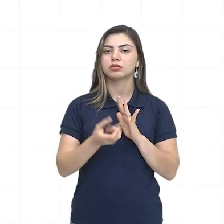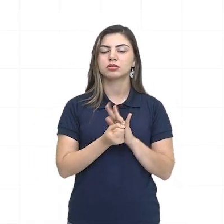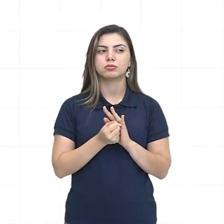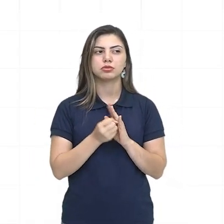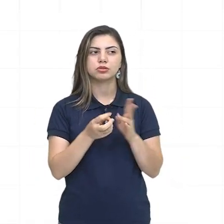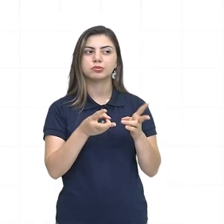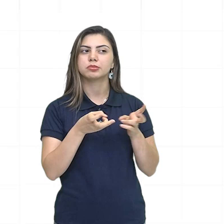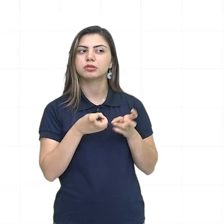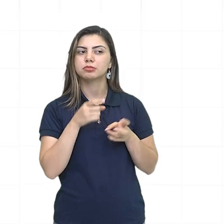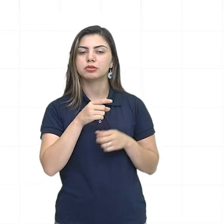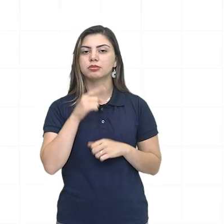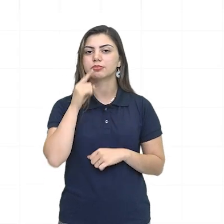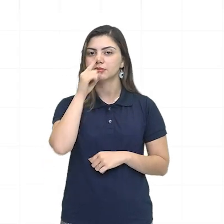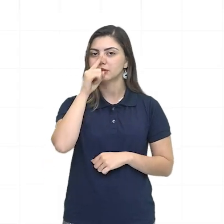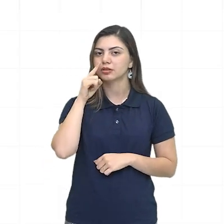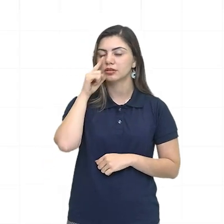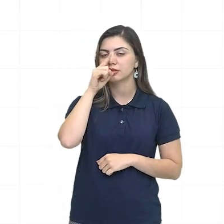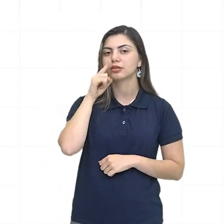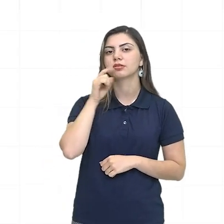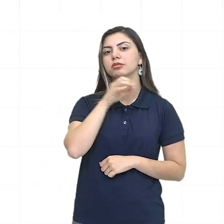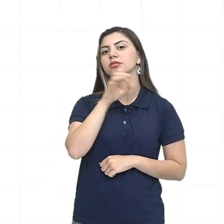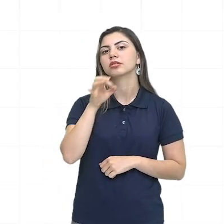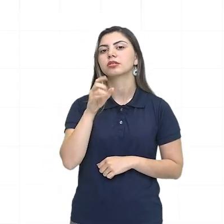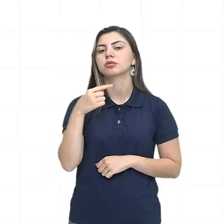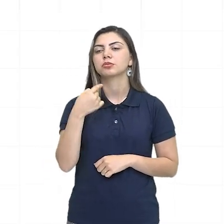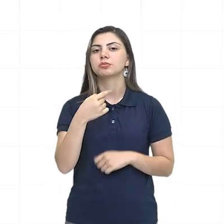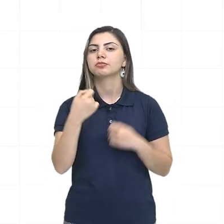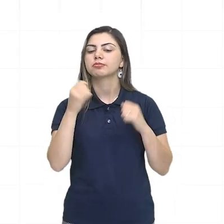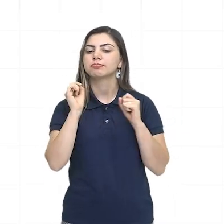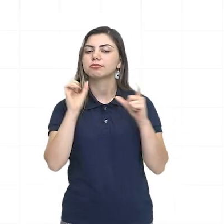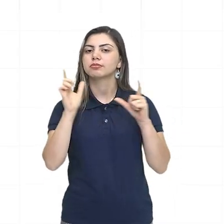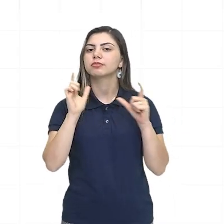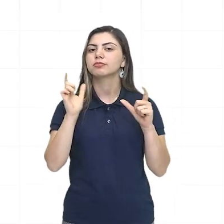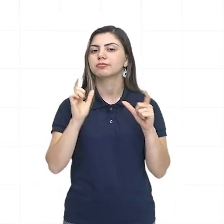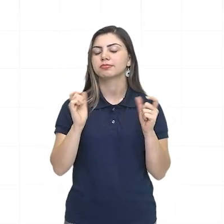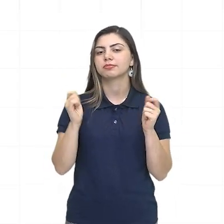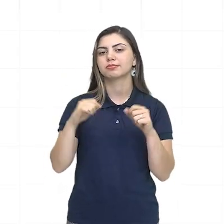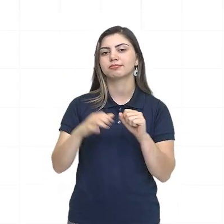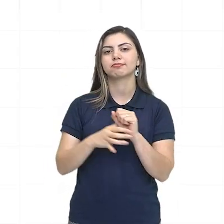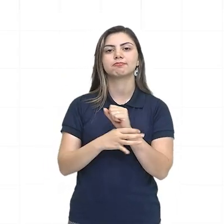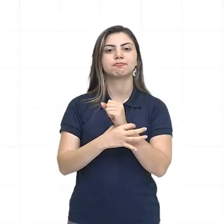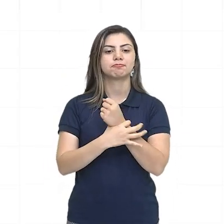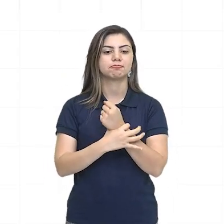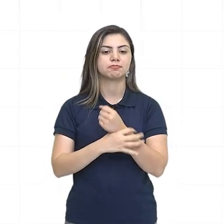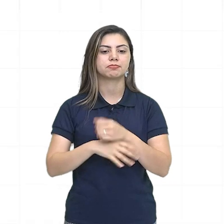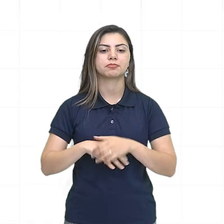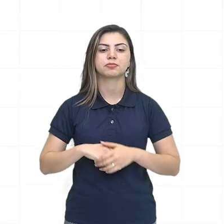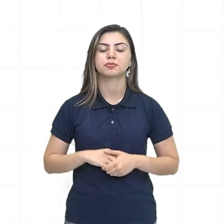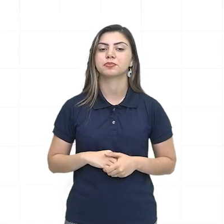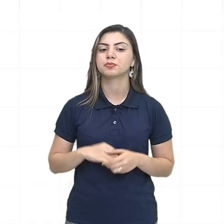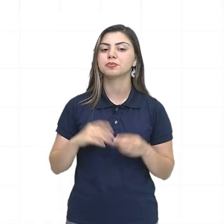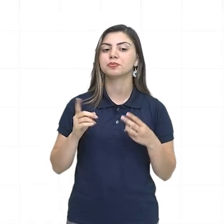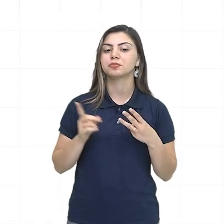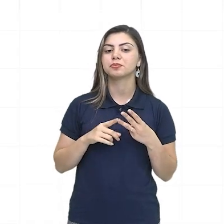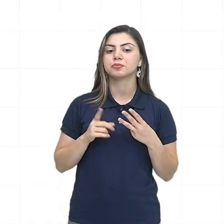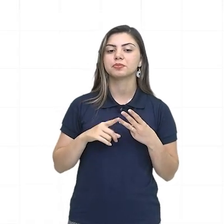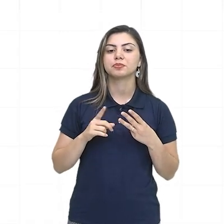de perigos, né? Que ali nos deixam atentos para a nossa segurança. O terceiro